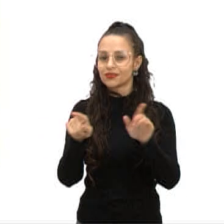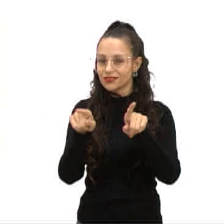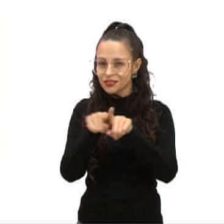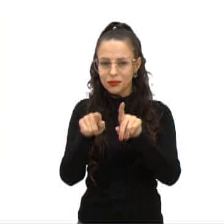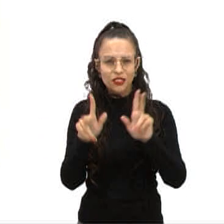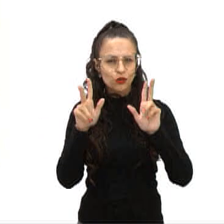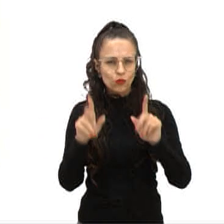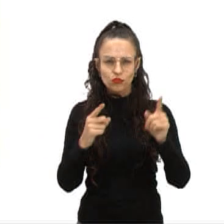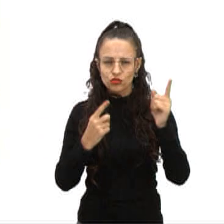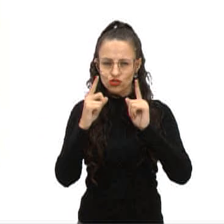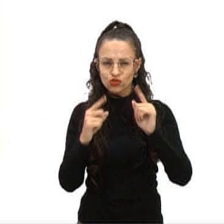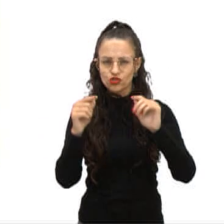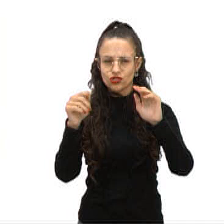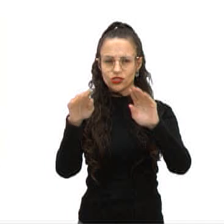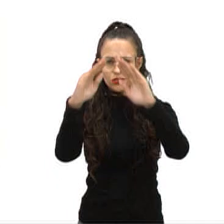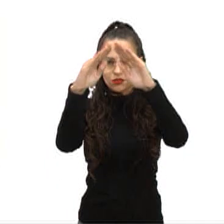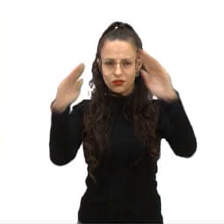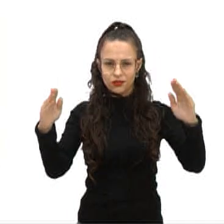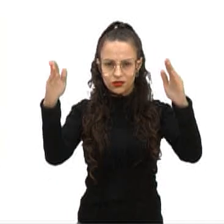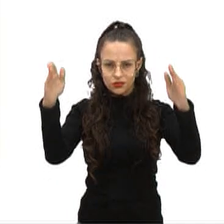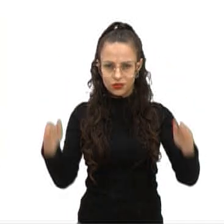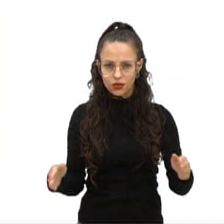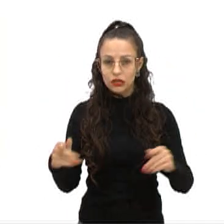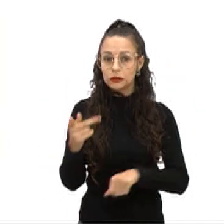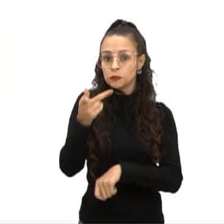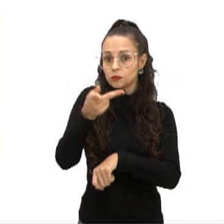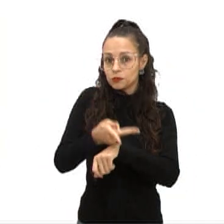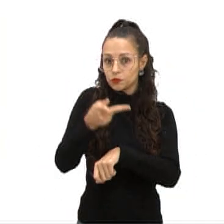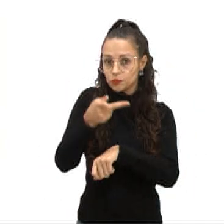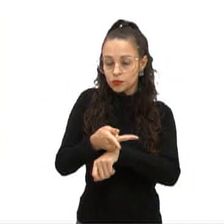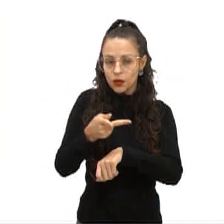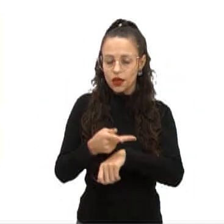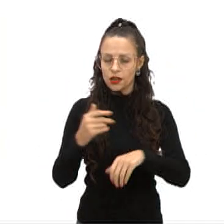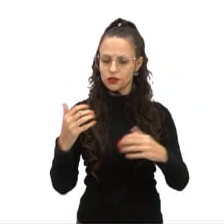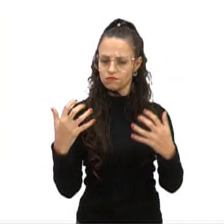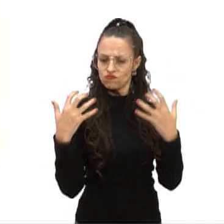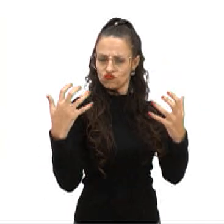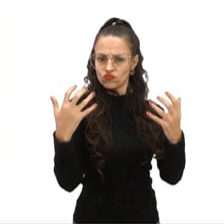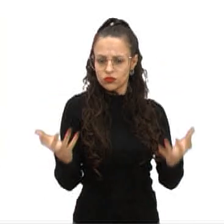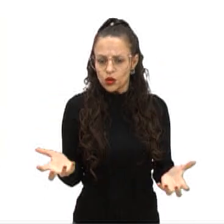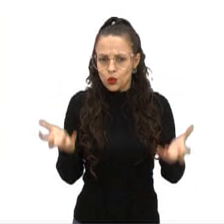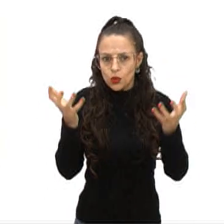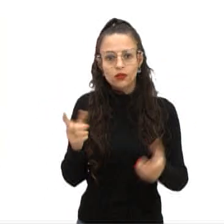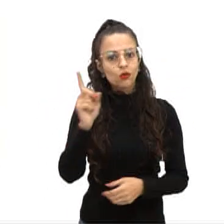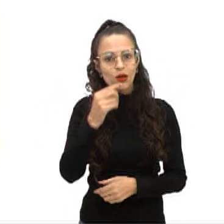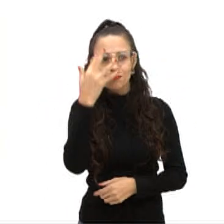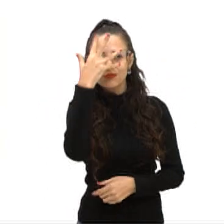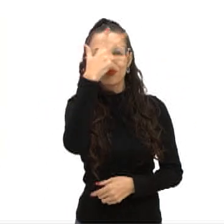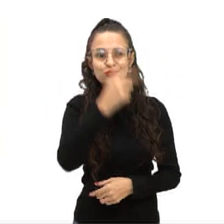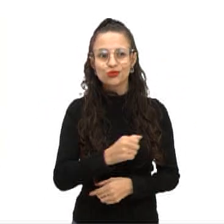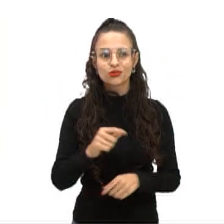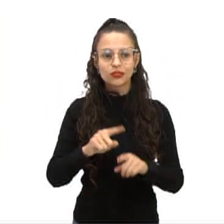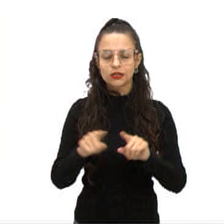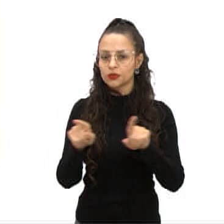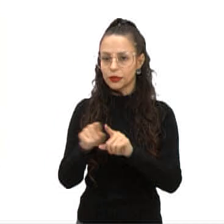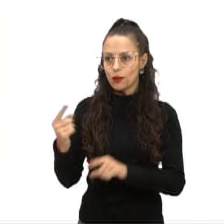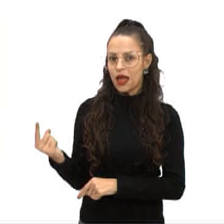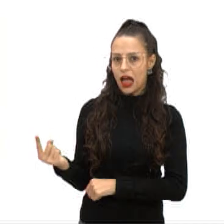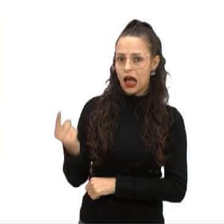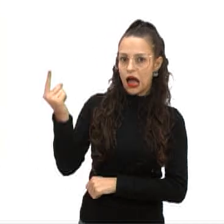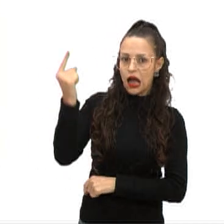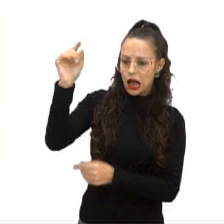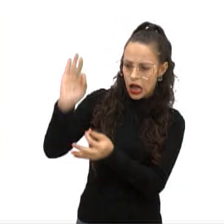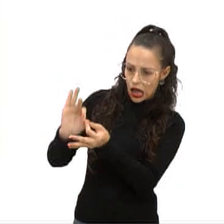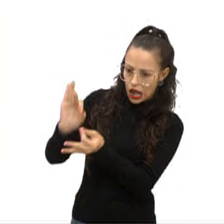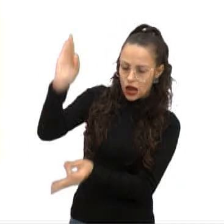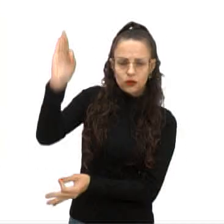mesmo estilo, tá? As pedras, ela é uma arquitetura bem robusta, ela não é tão bonita, ela não é tão alta, né?